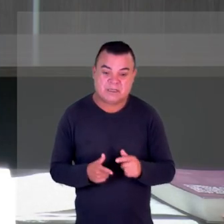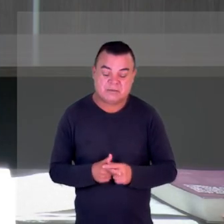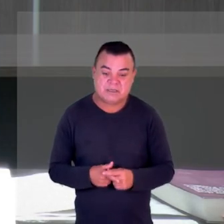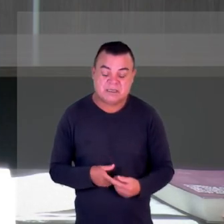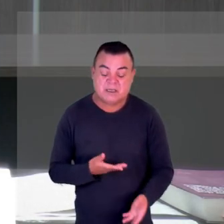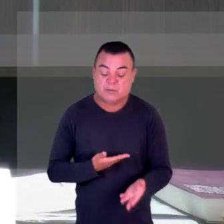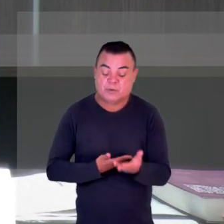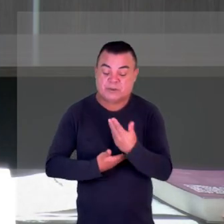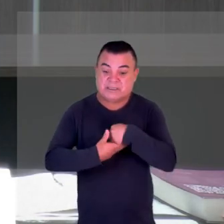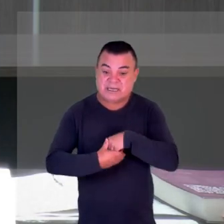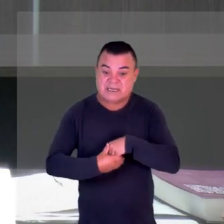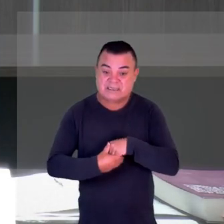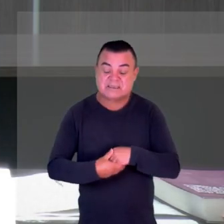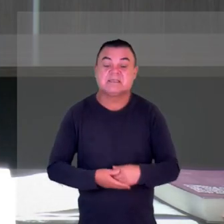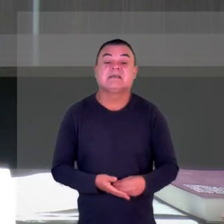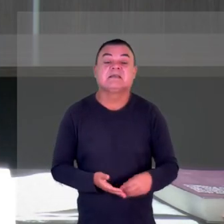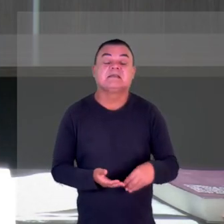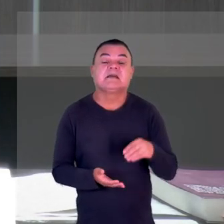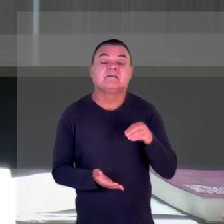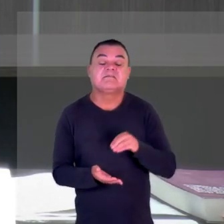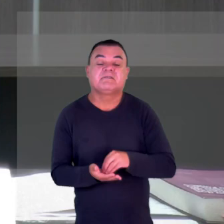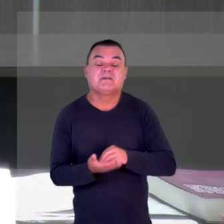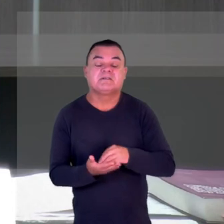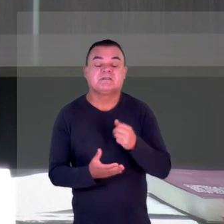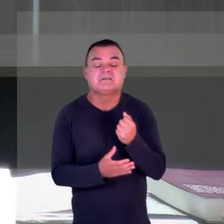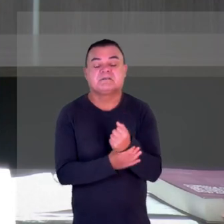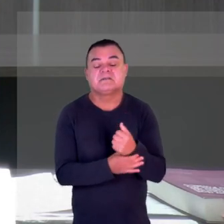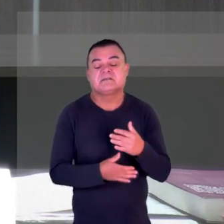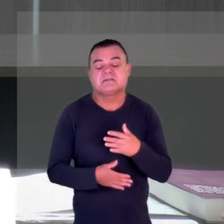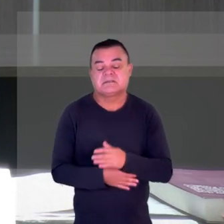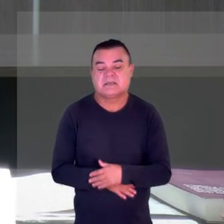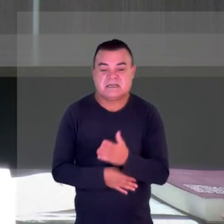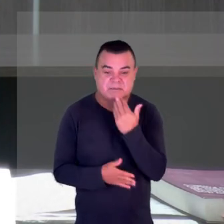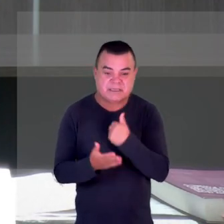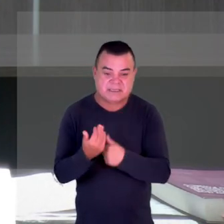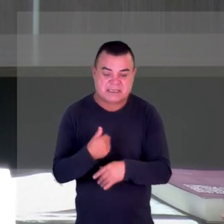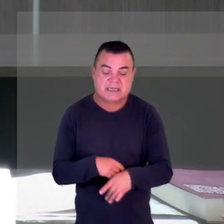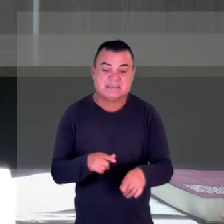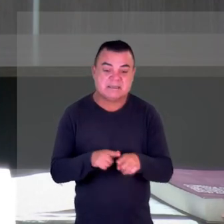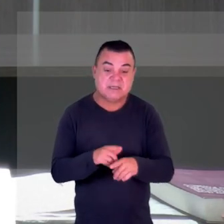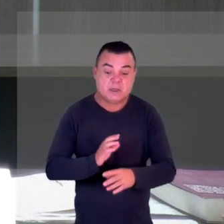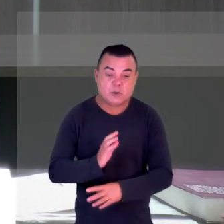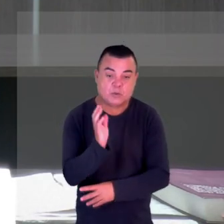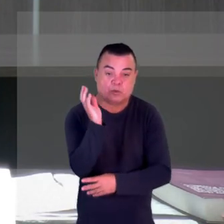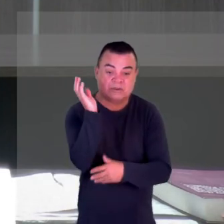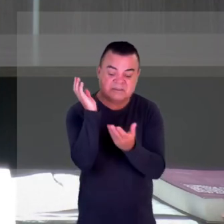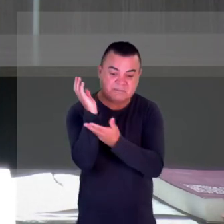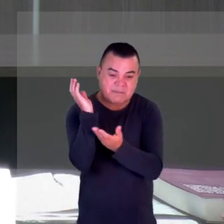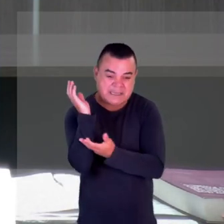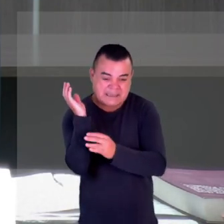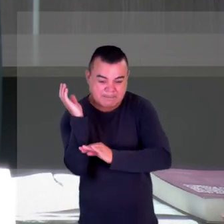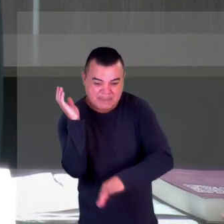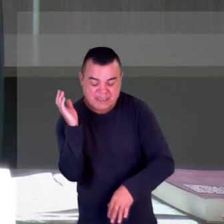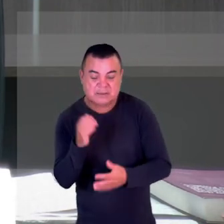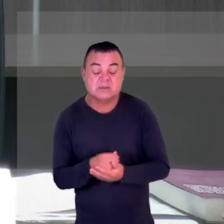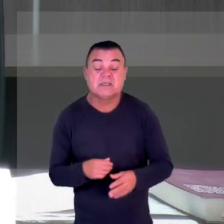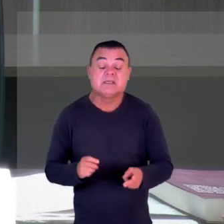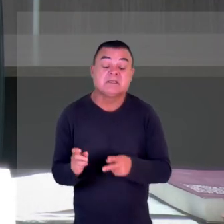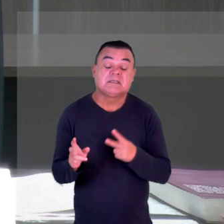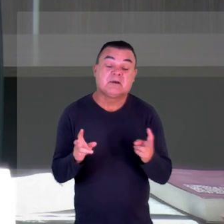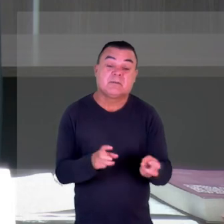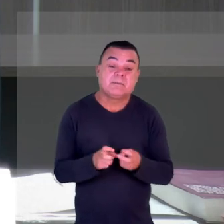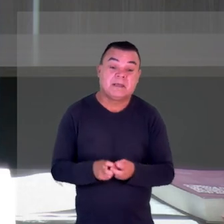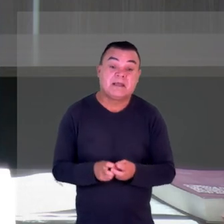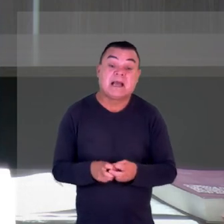alimentar e do desmatamento e que a gente essas essas essas empresas precisam de